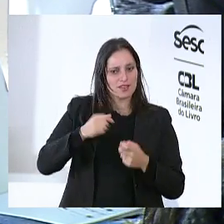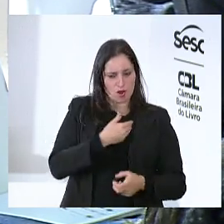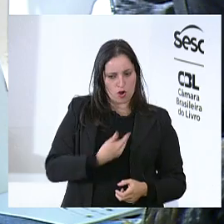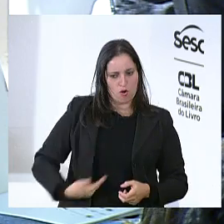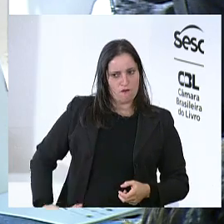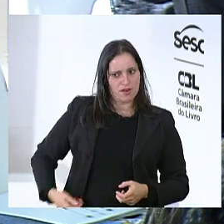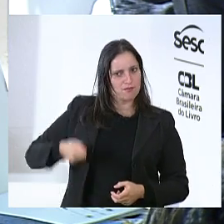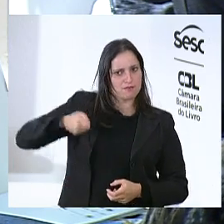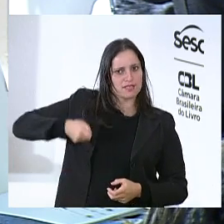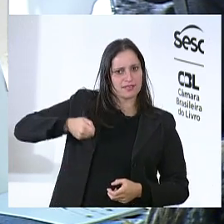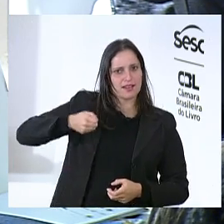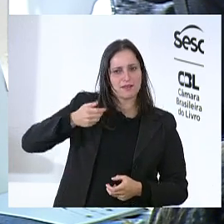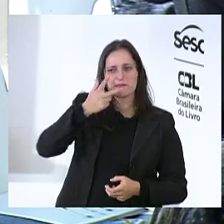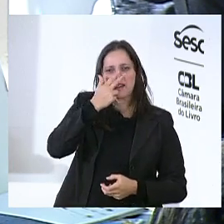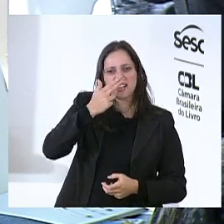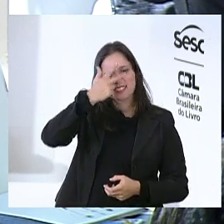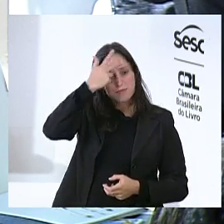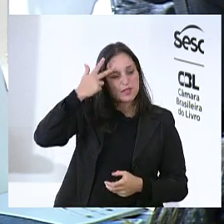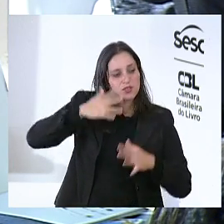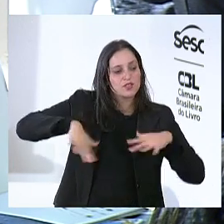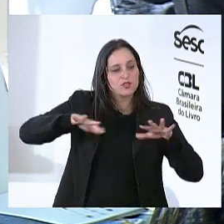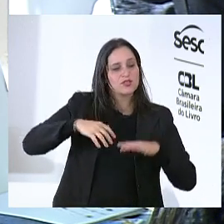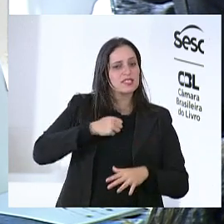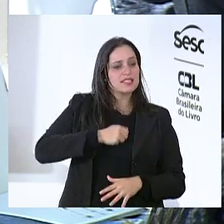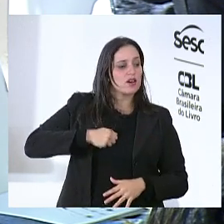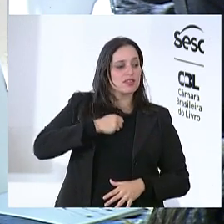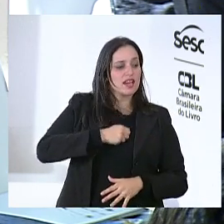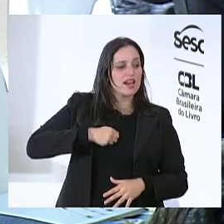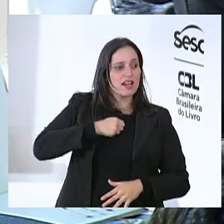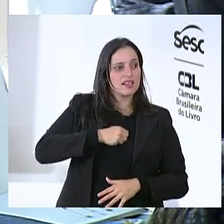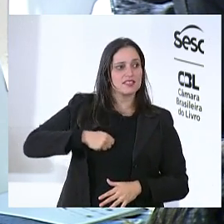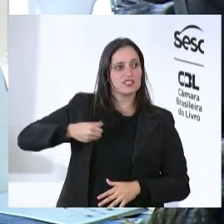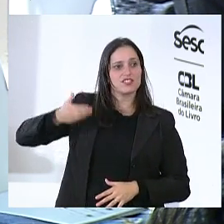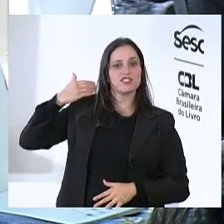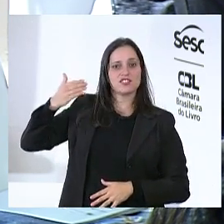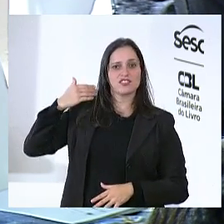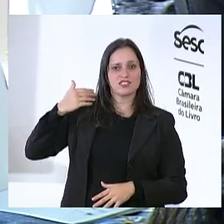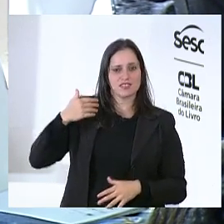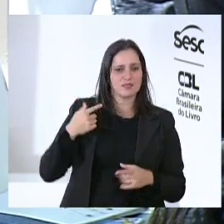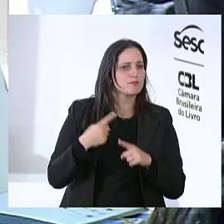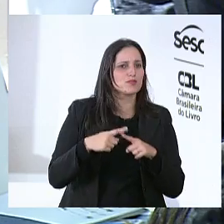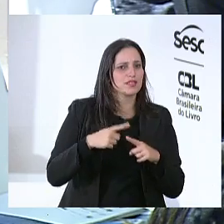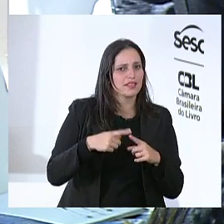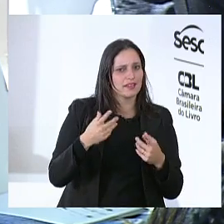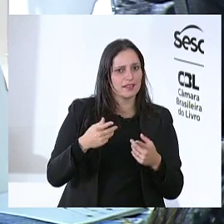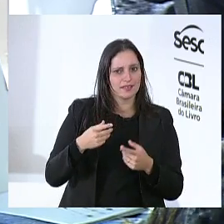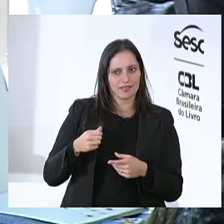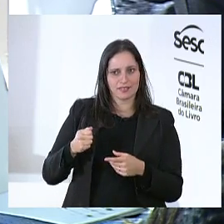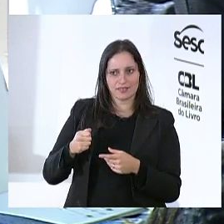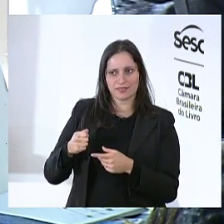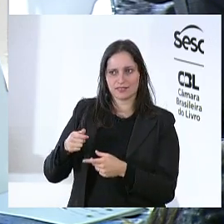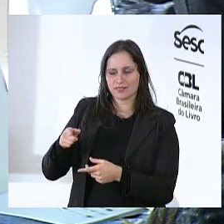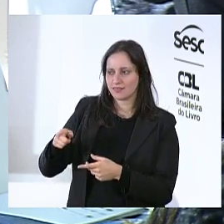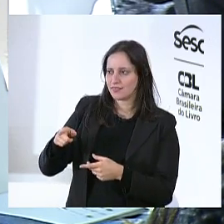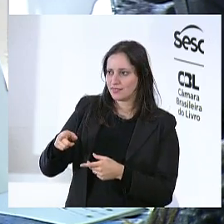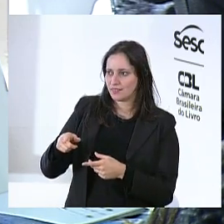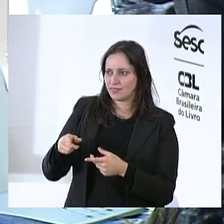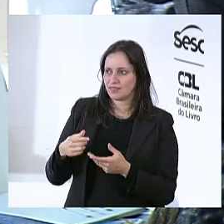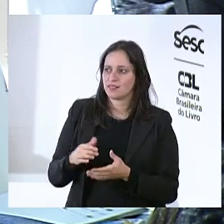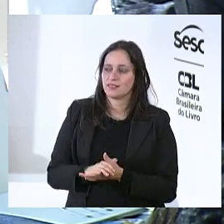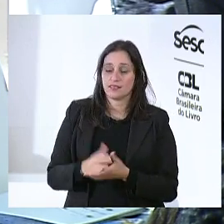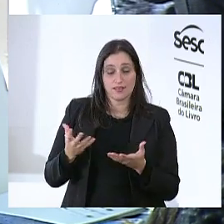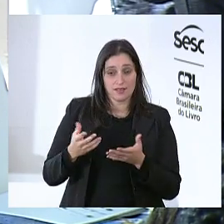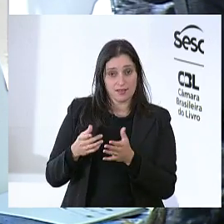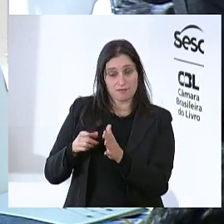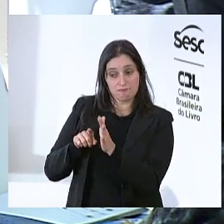Né? Será que é porque, na época, tinha menos corrupção ou ela era menos divulgada? Essa era a pergunta que eu queria fazer para os